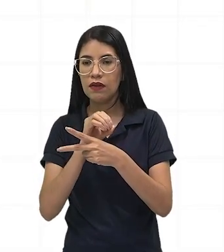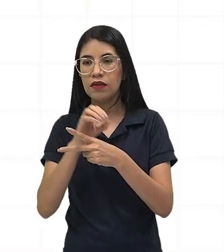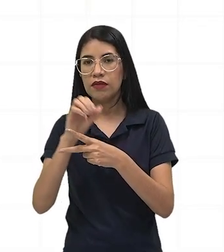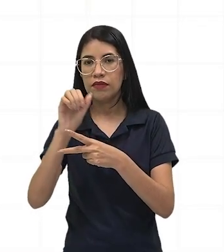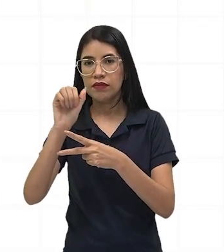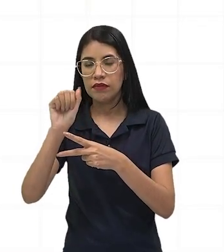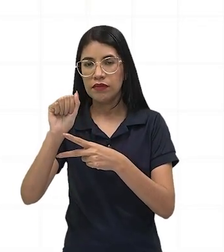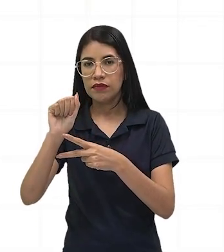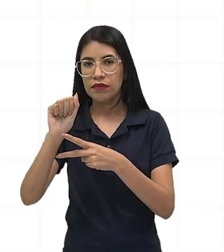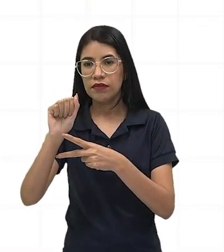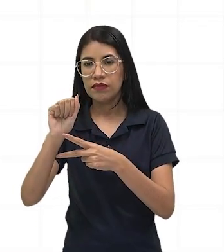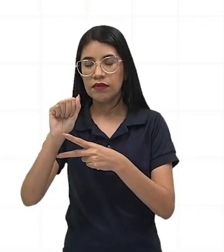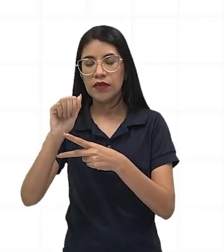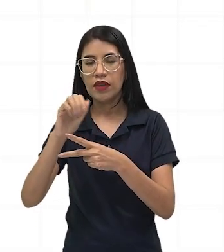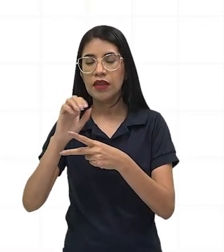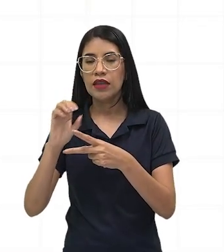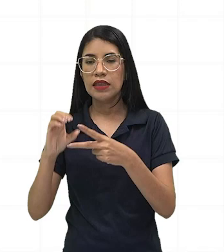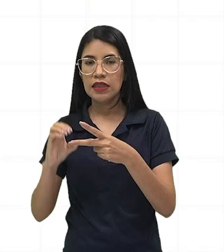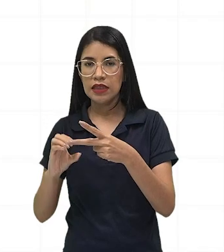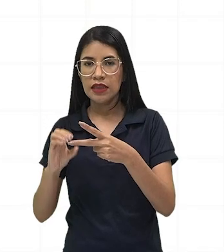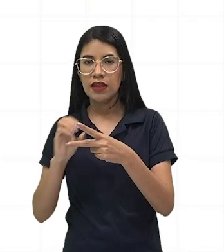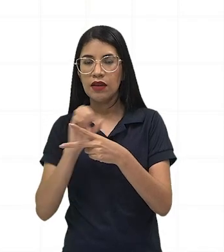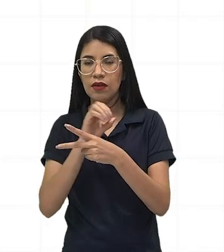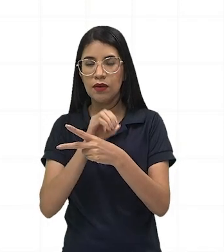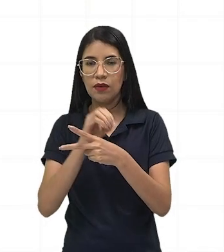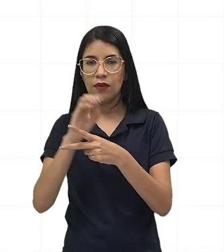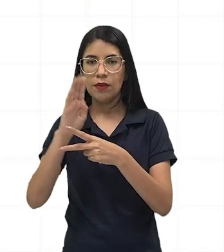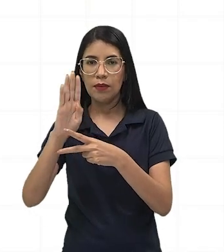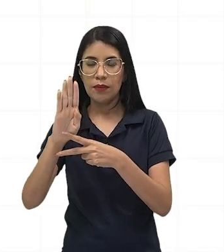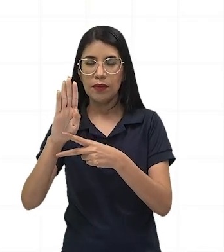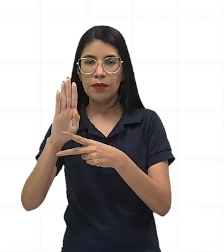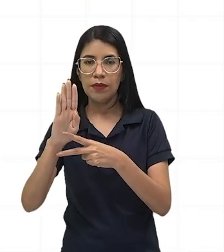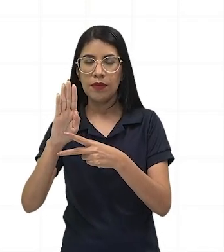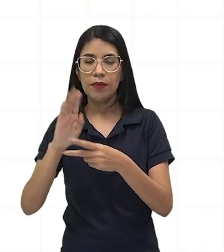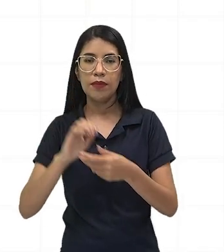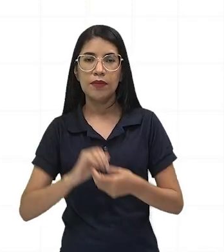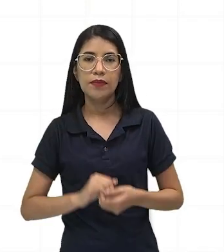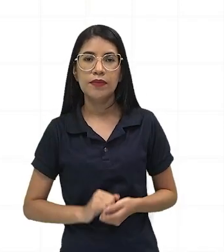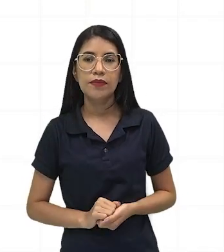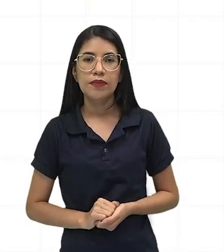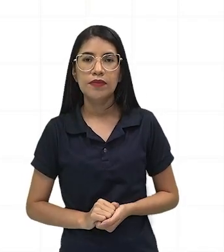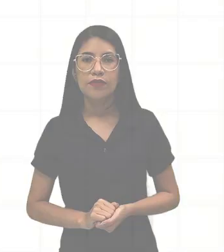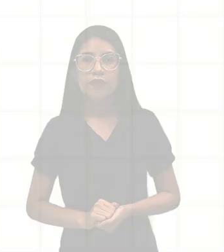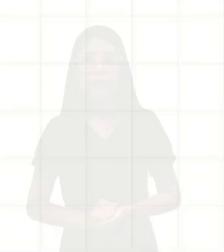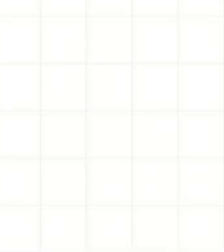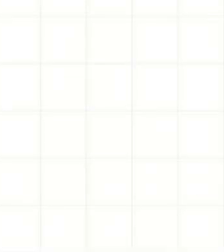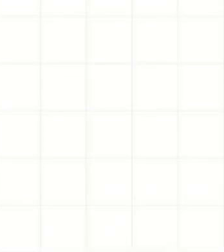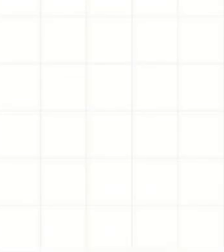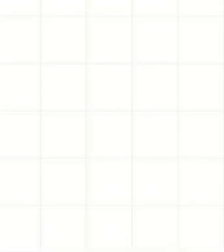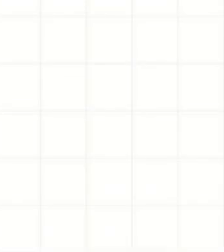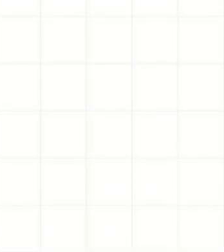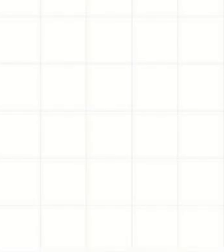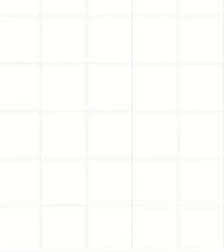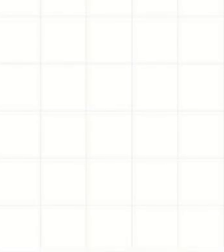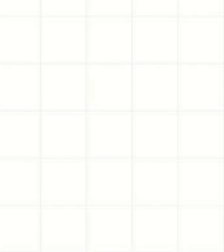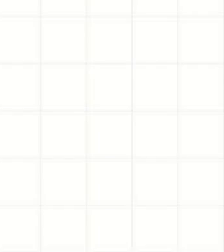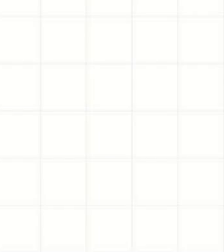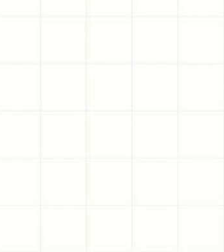COB. Então, meu ângulo